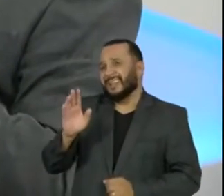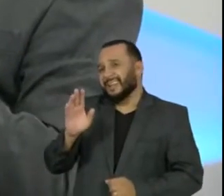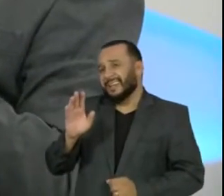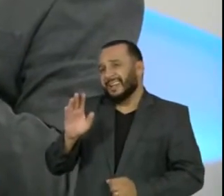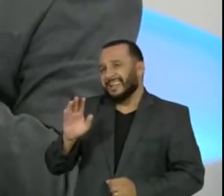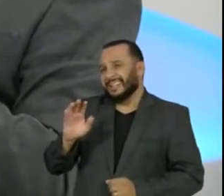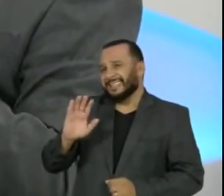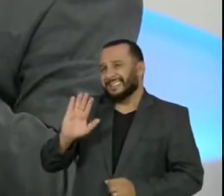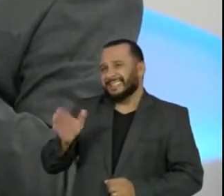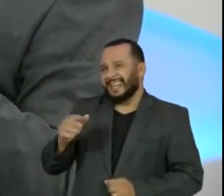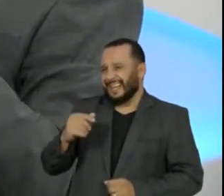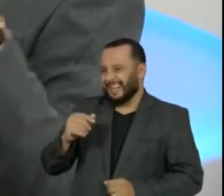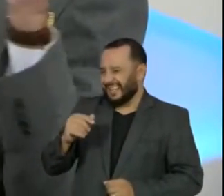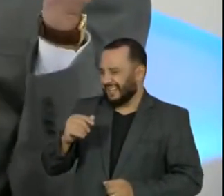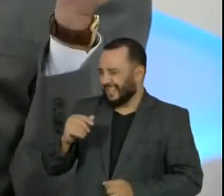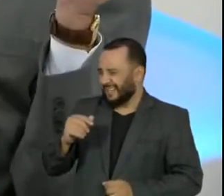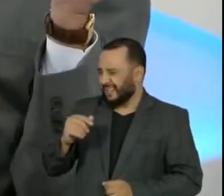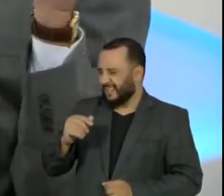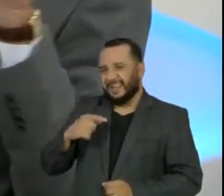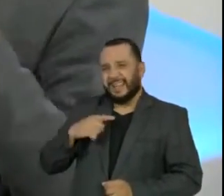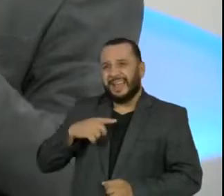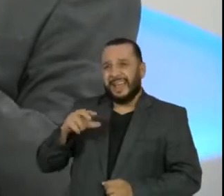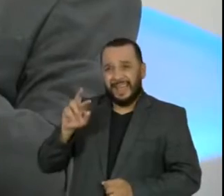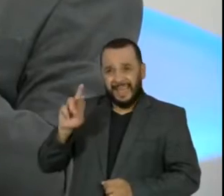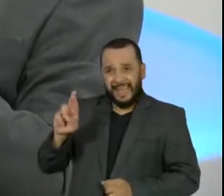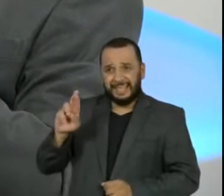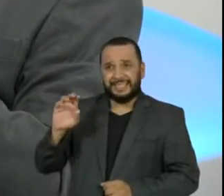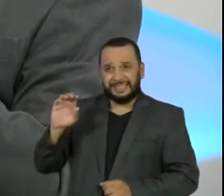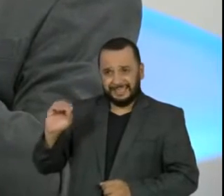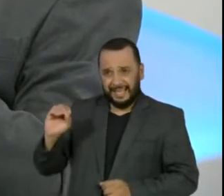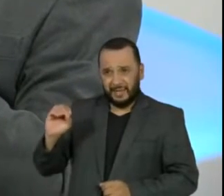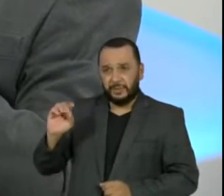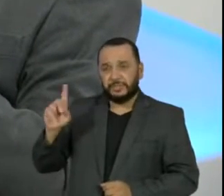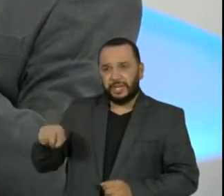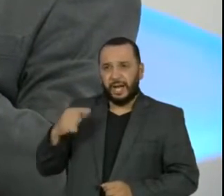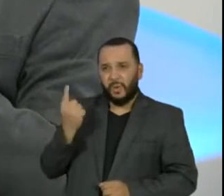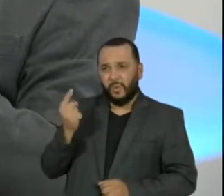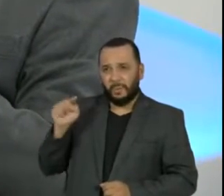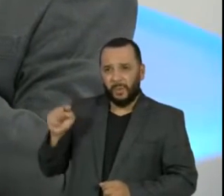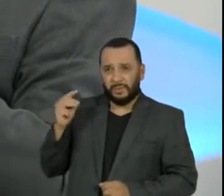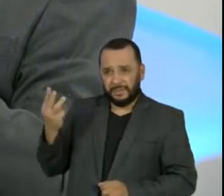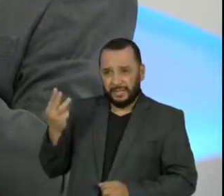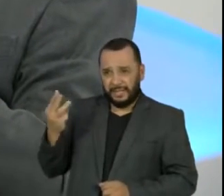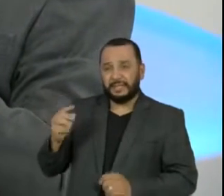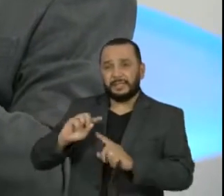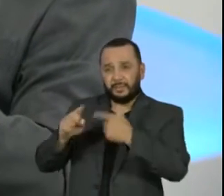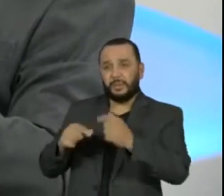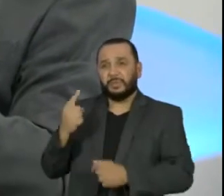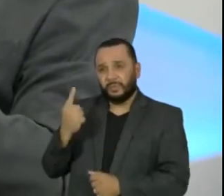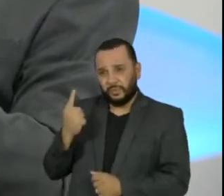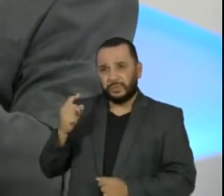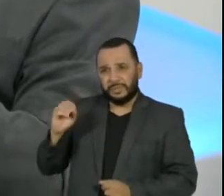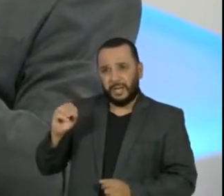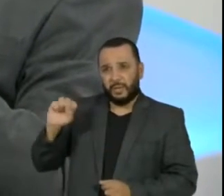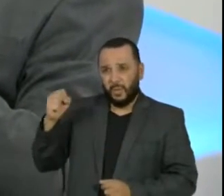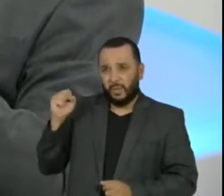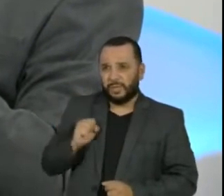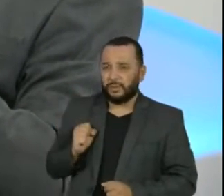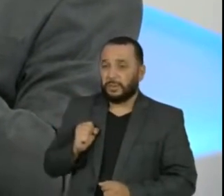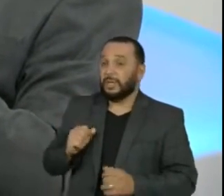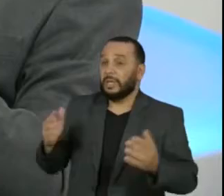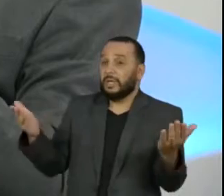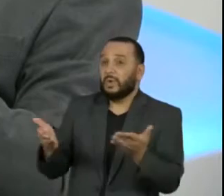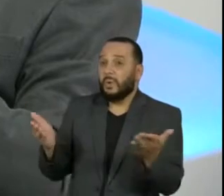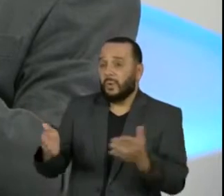o R0, né, que é aquela contaminação, estava em 1,13, baixou para 1,08 e hoje caiu